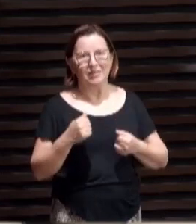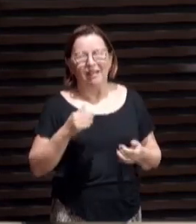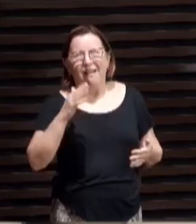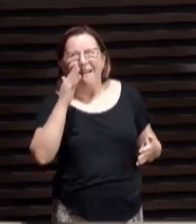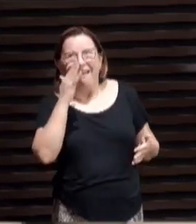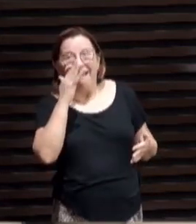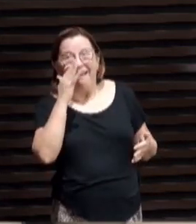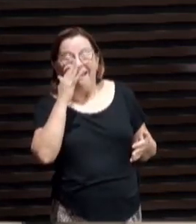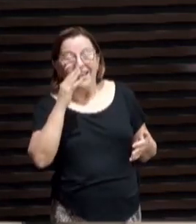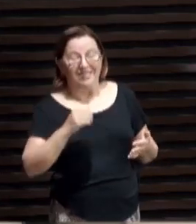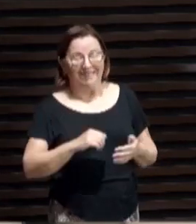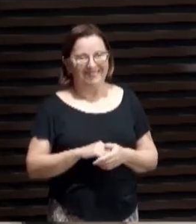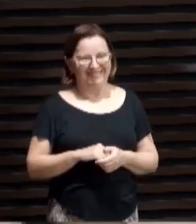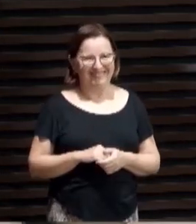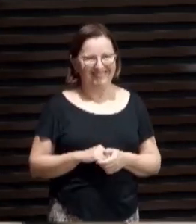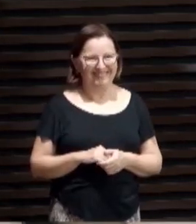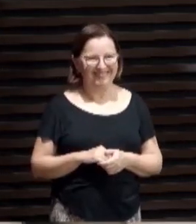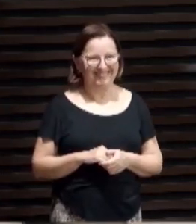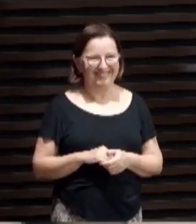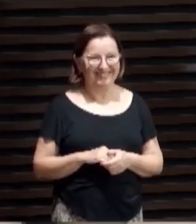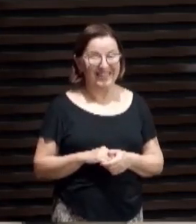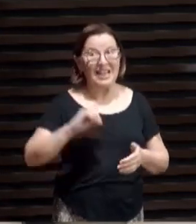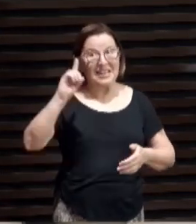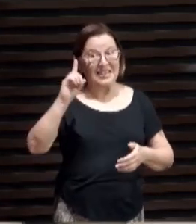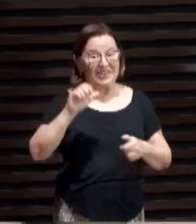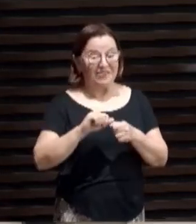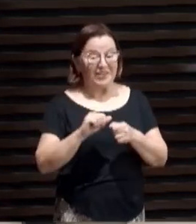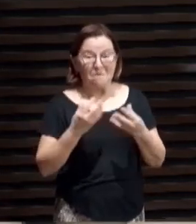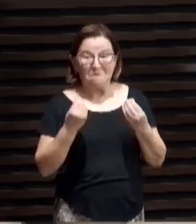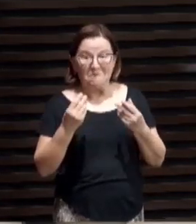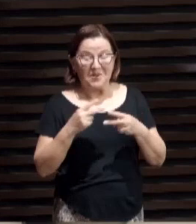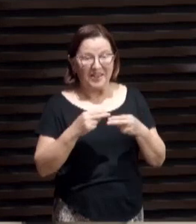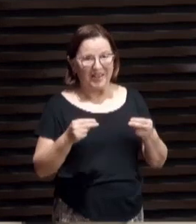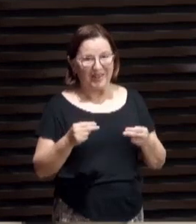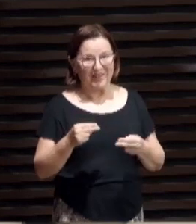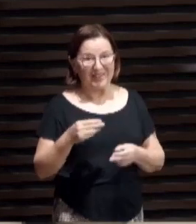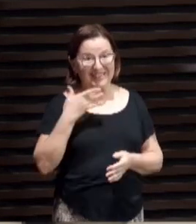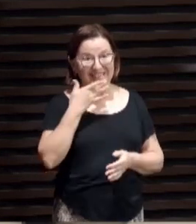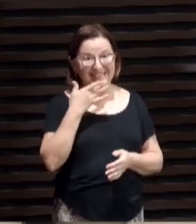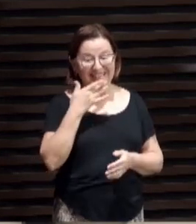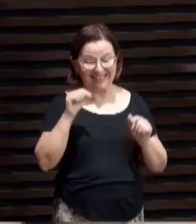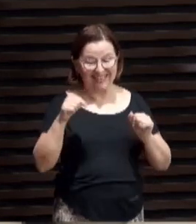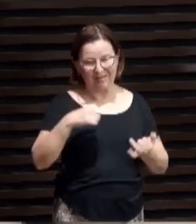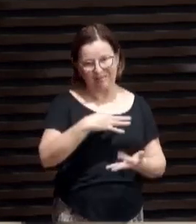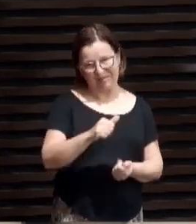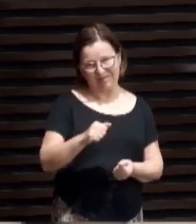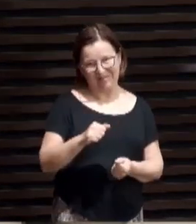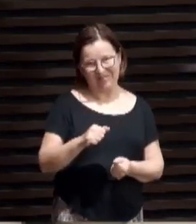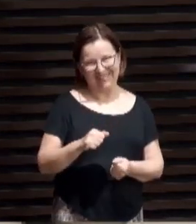Acho que Deus fez muita coisa gostosa nesse mundo. Mas ele fez o bacalhau